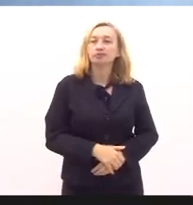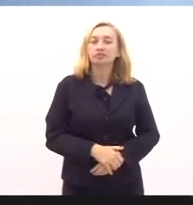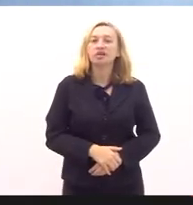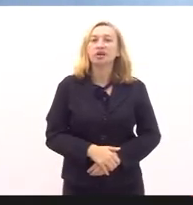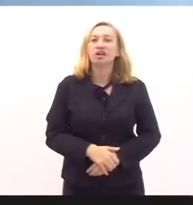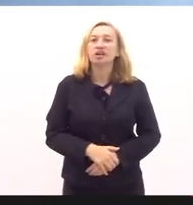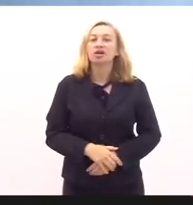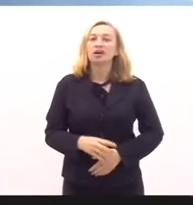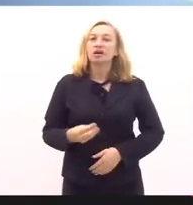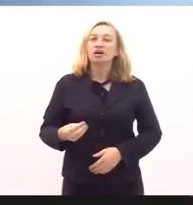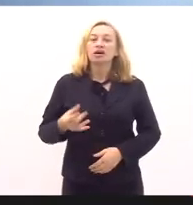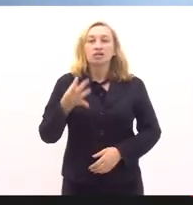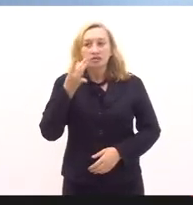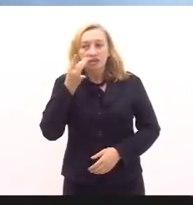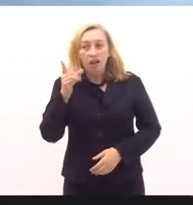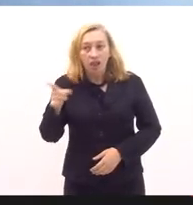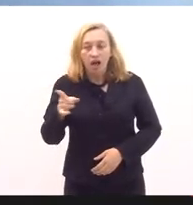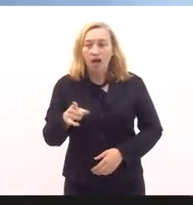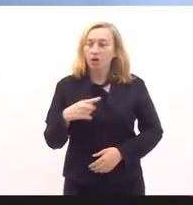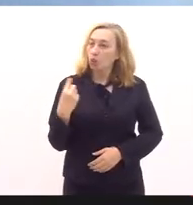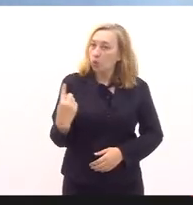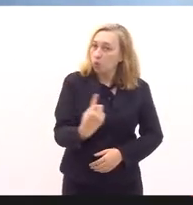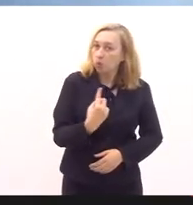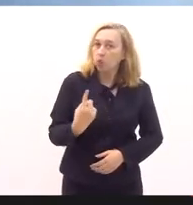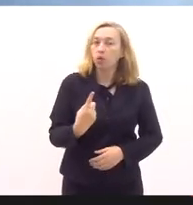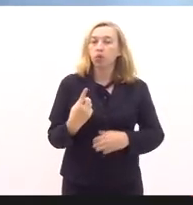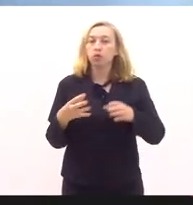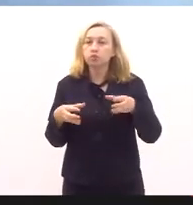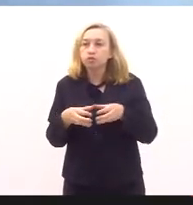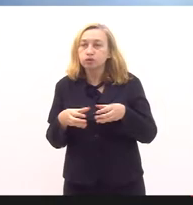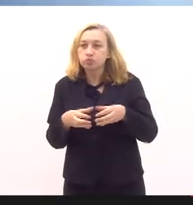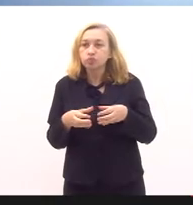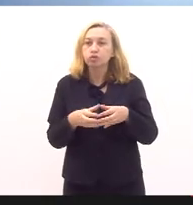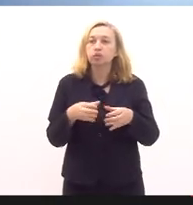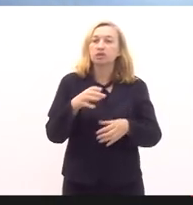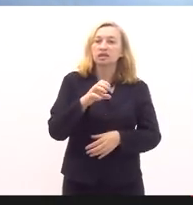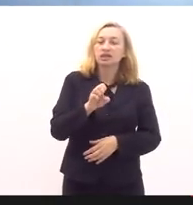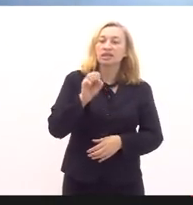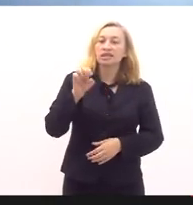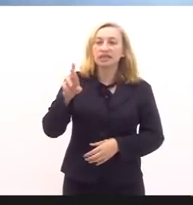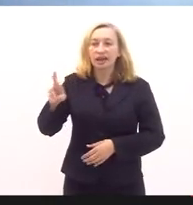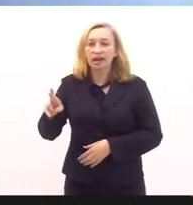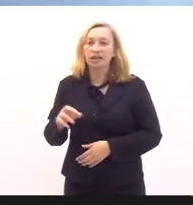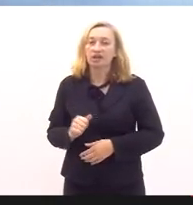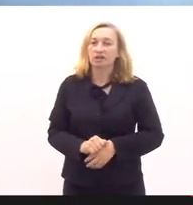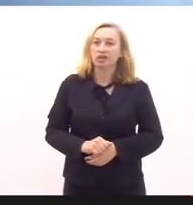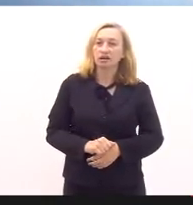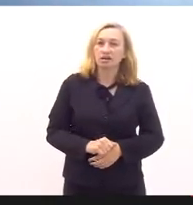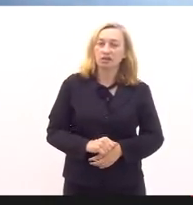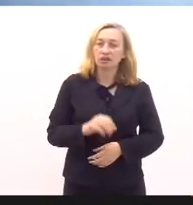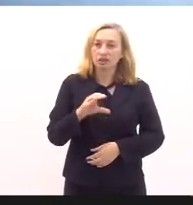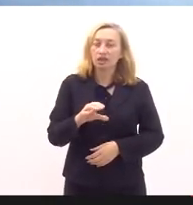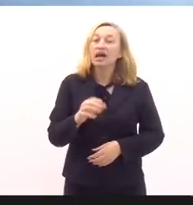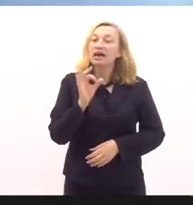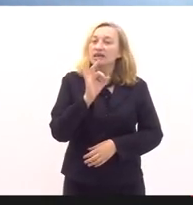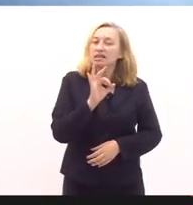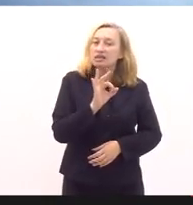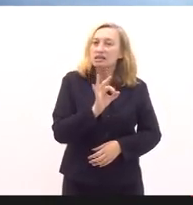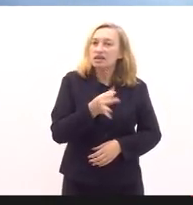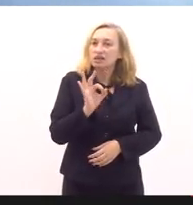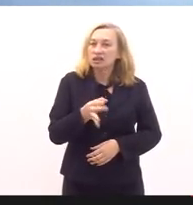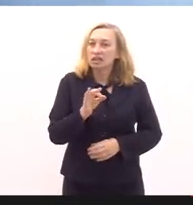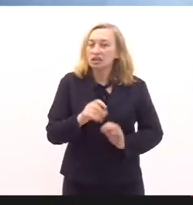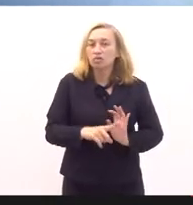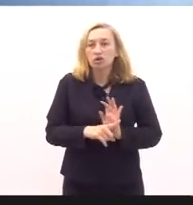Nós estamos presentes com nossas entidades SESC-SENAC, mantendo, com certeza, um auxílio